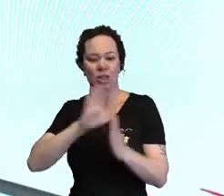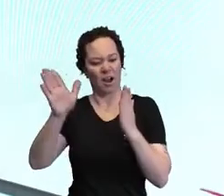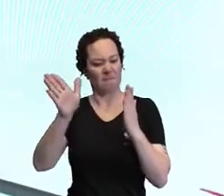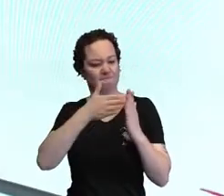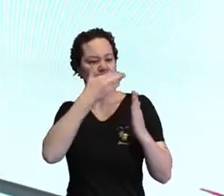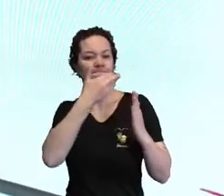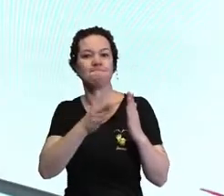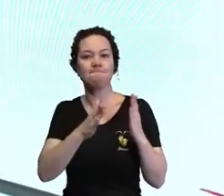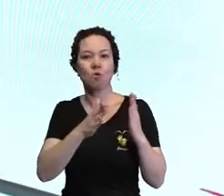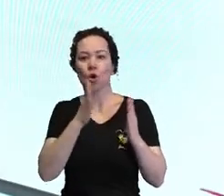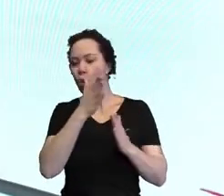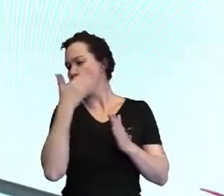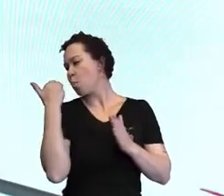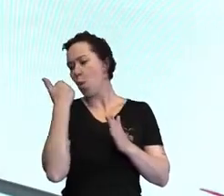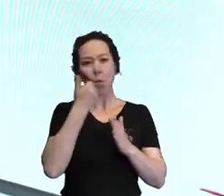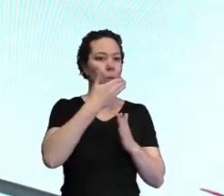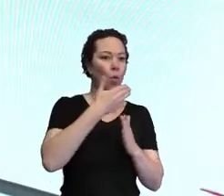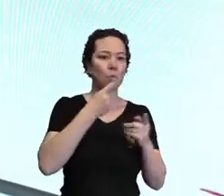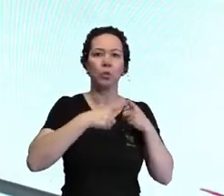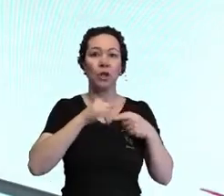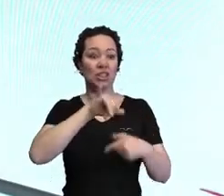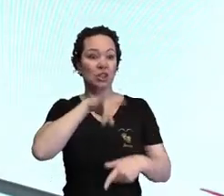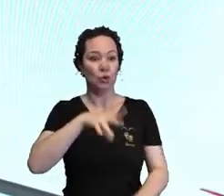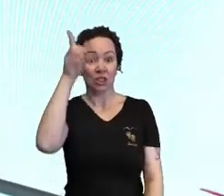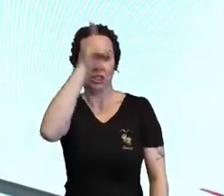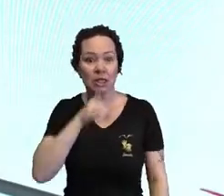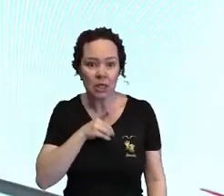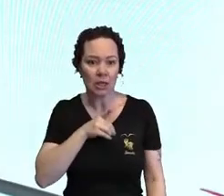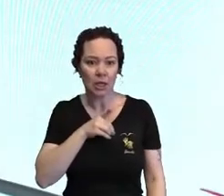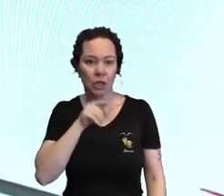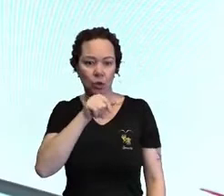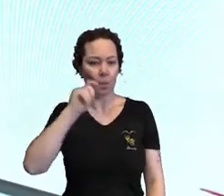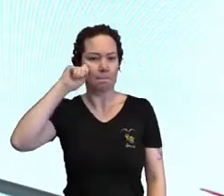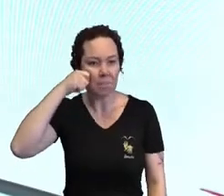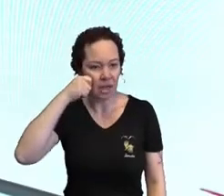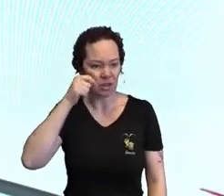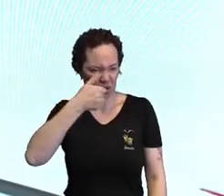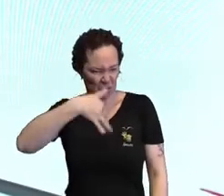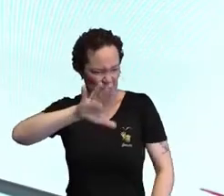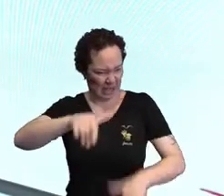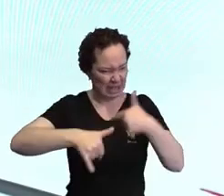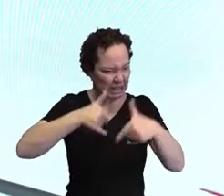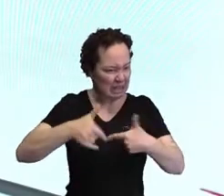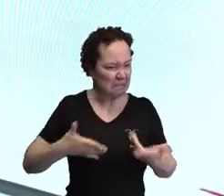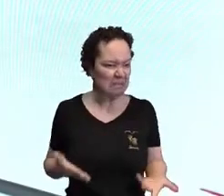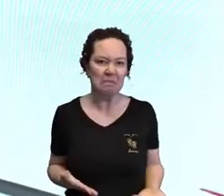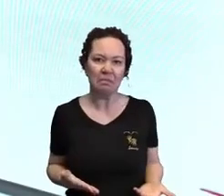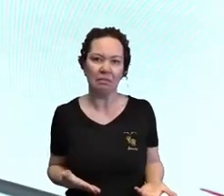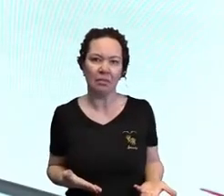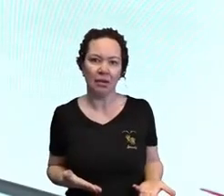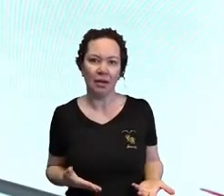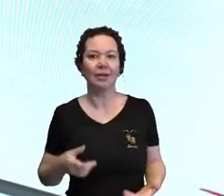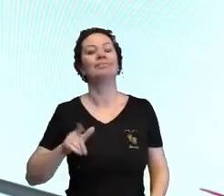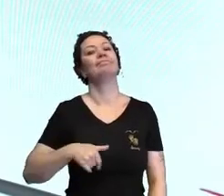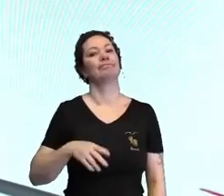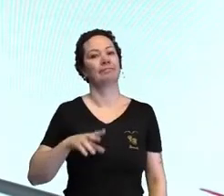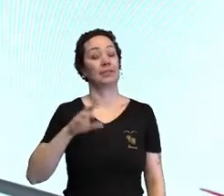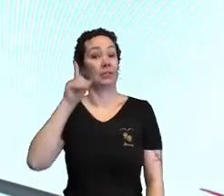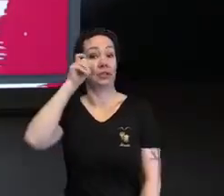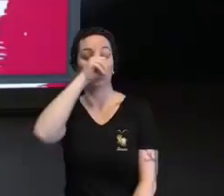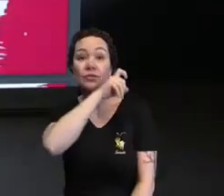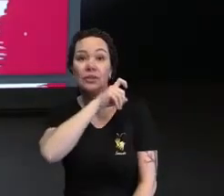porque afinal se é preto o PC de você tá indo trabalhar irmão onde já se viu estamos histórias difíceis